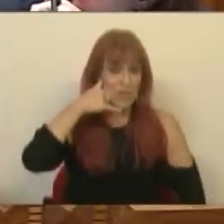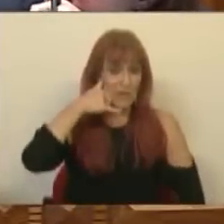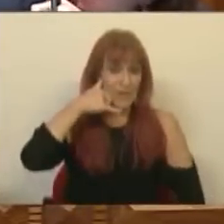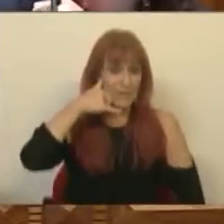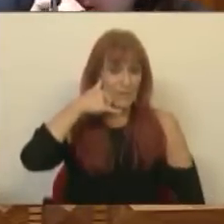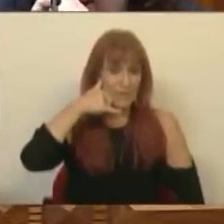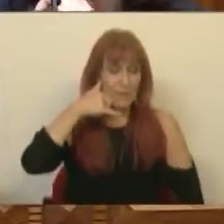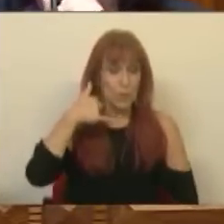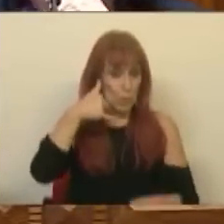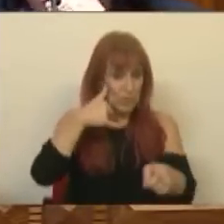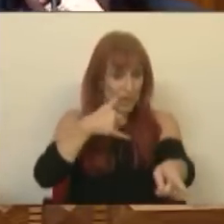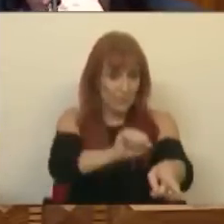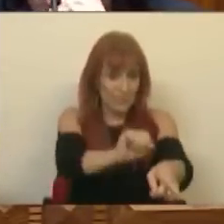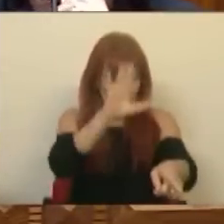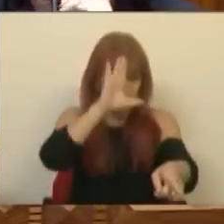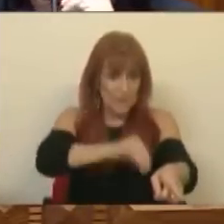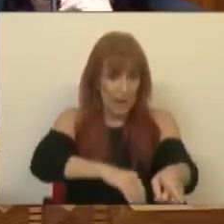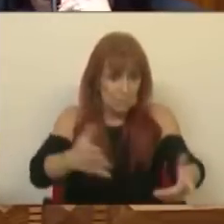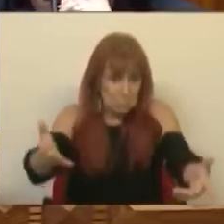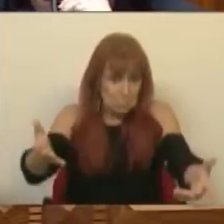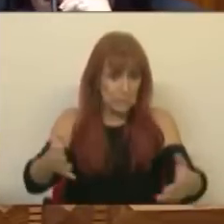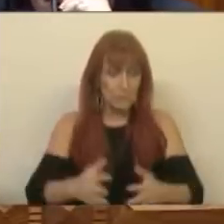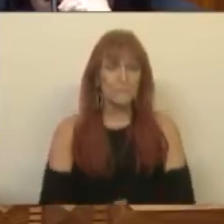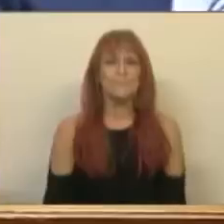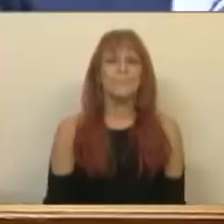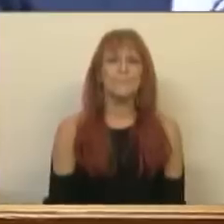no seu tempo não sei